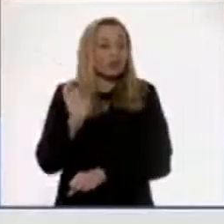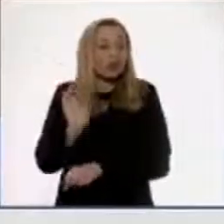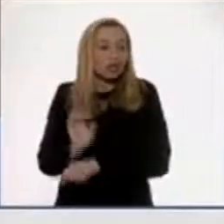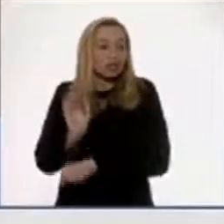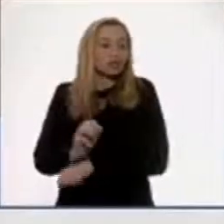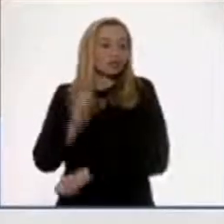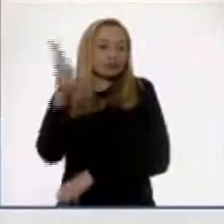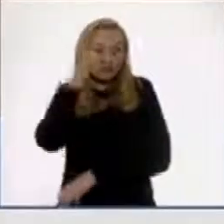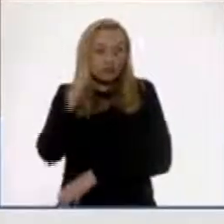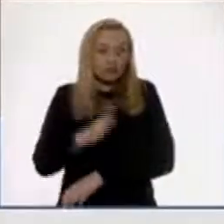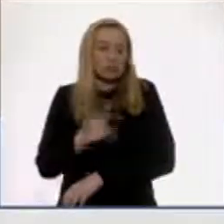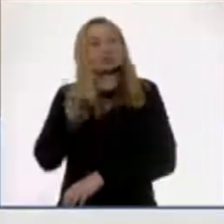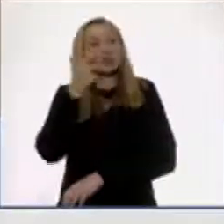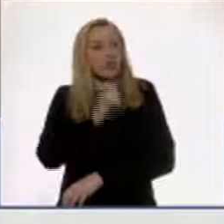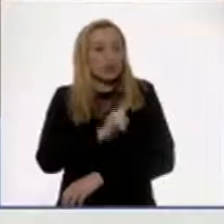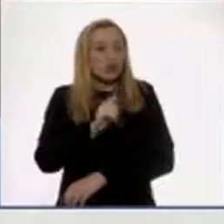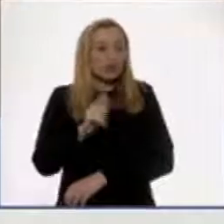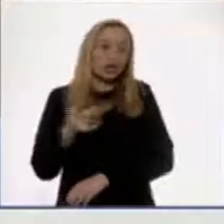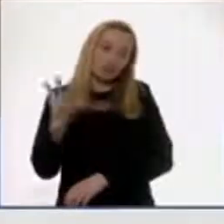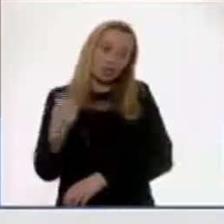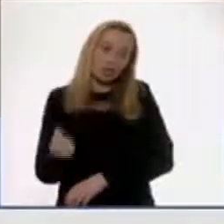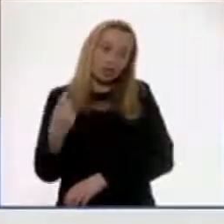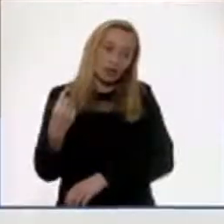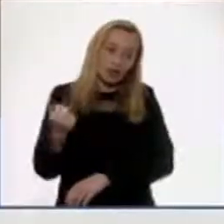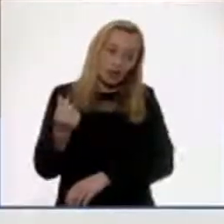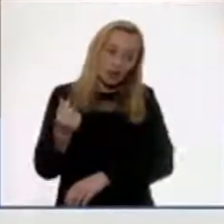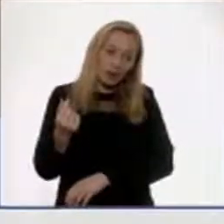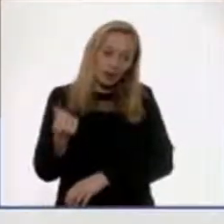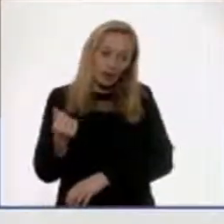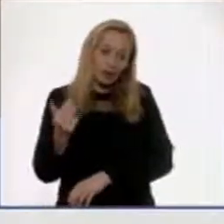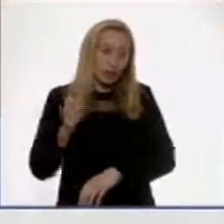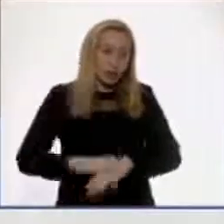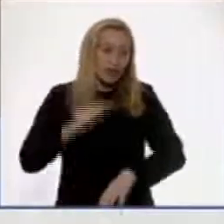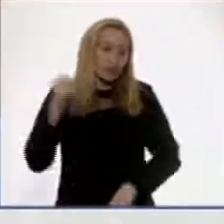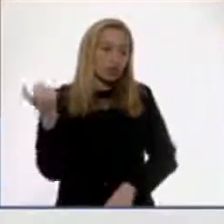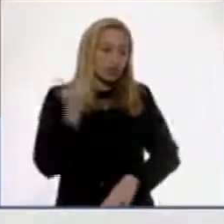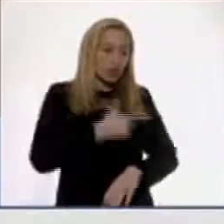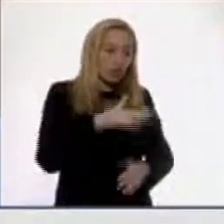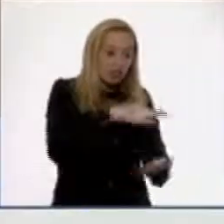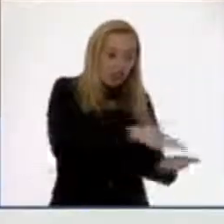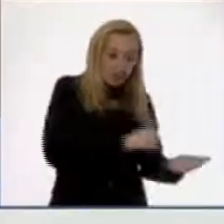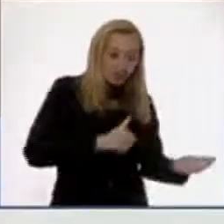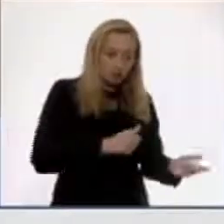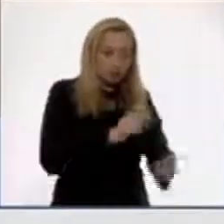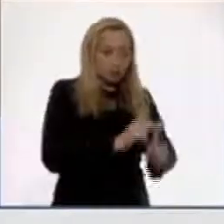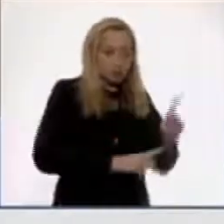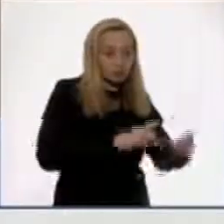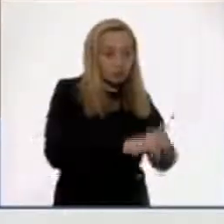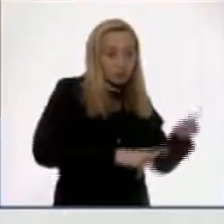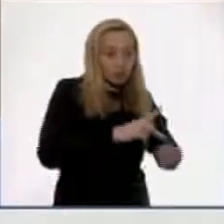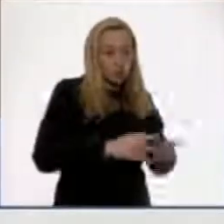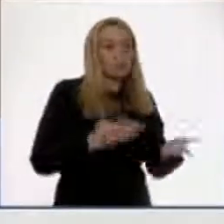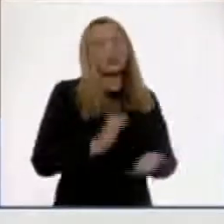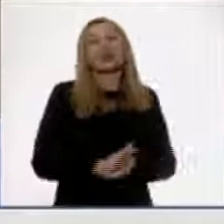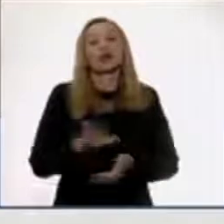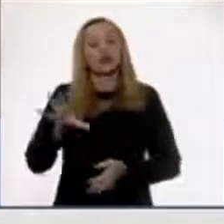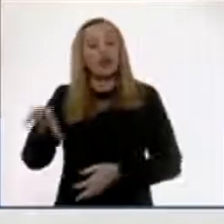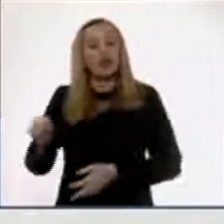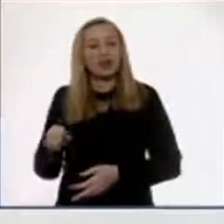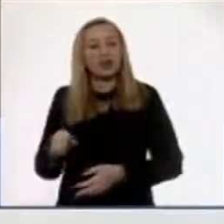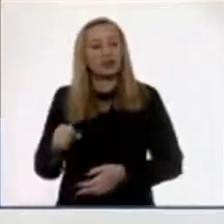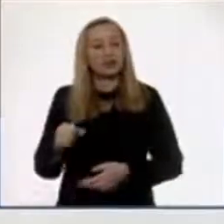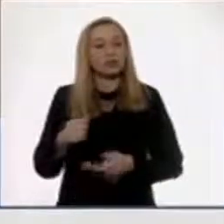arrecadar mais sem penalizar a população trabalhadora. Arrecadando em cima de luxo, arrecadando em cima